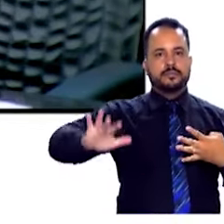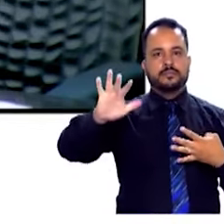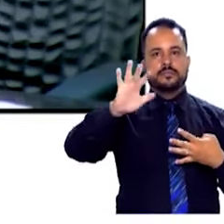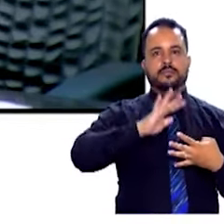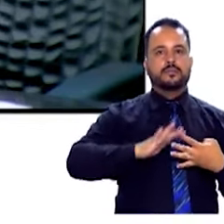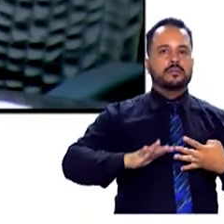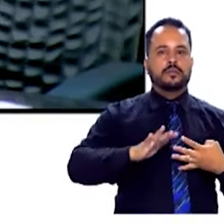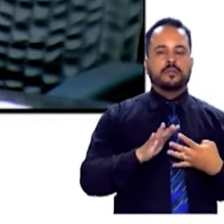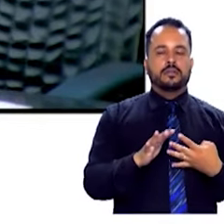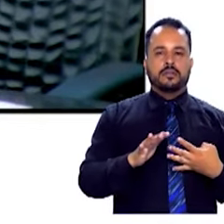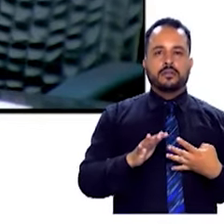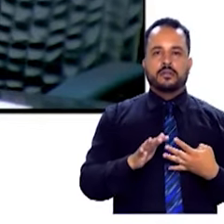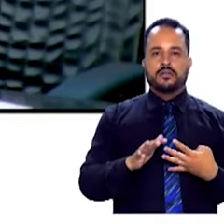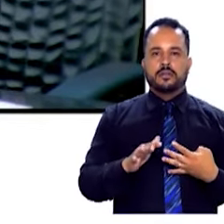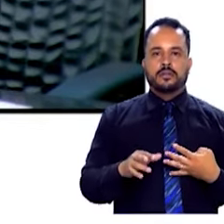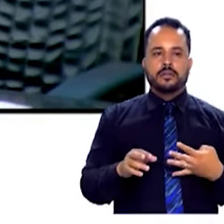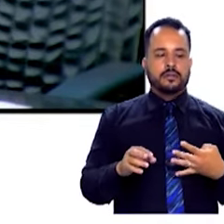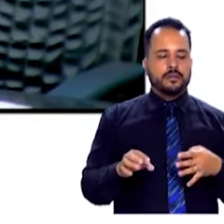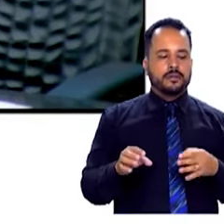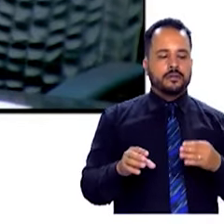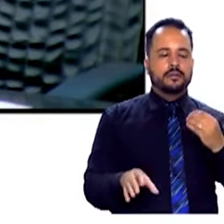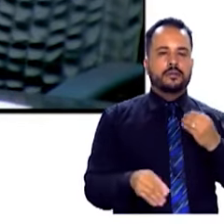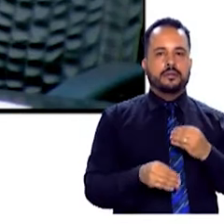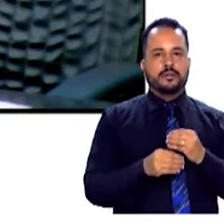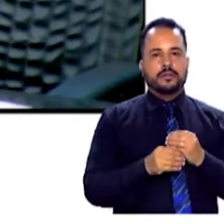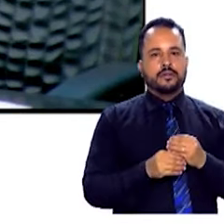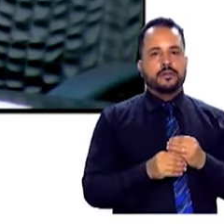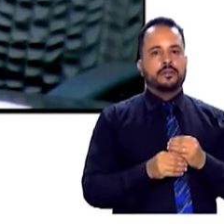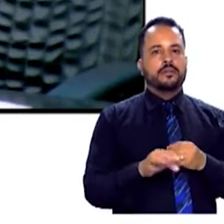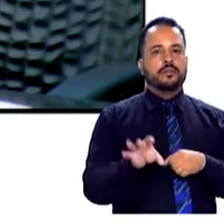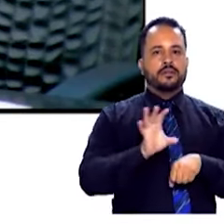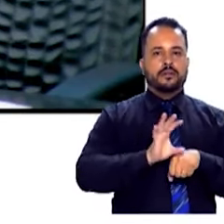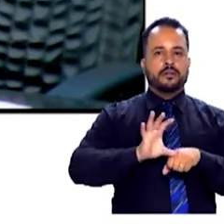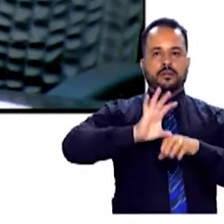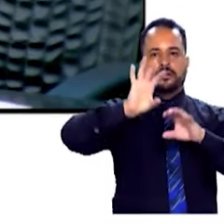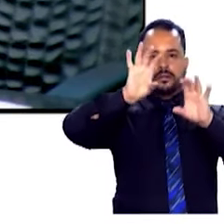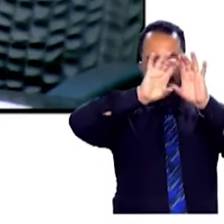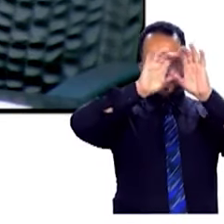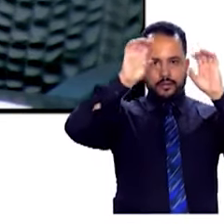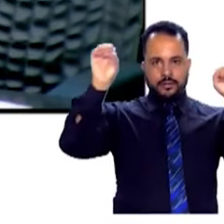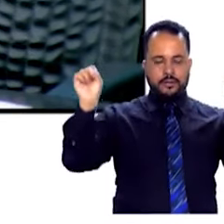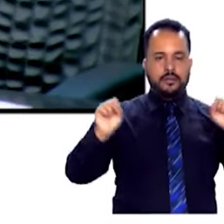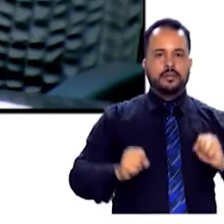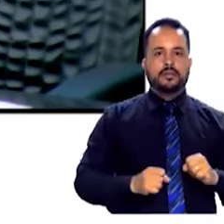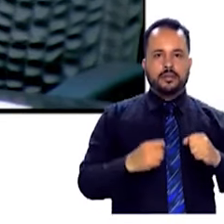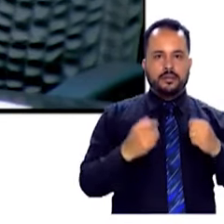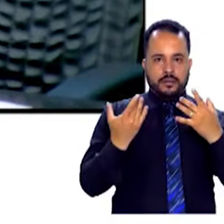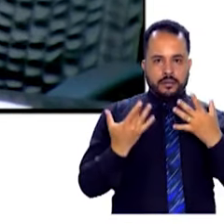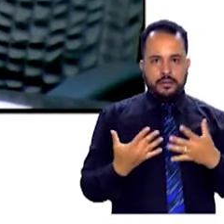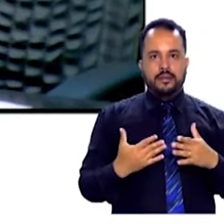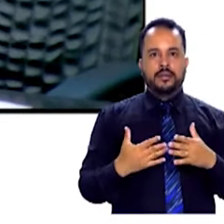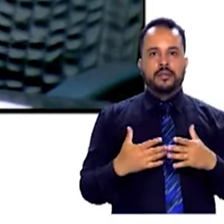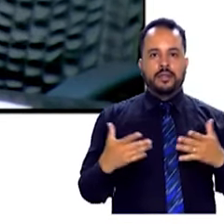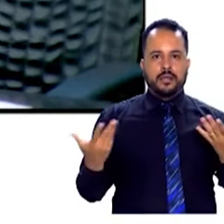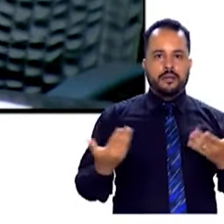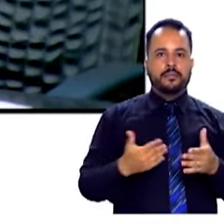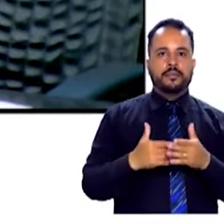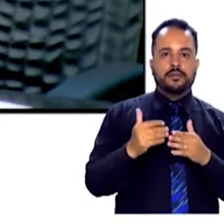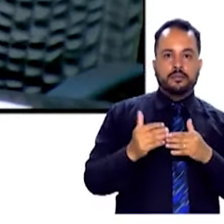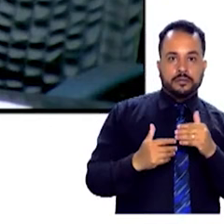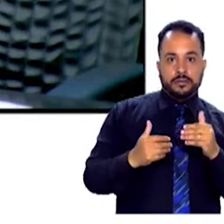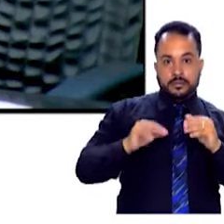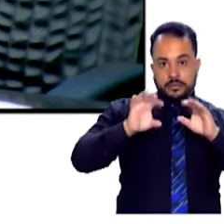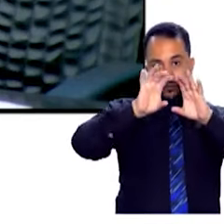institucionais da da corte agora é importante dizer que na prática a suprema corte Argentina